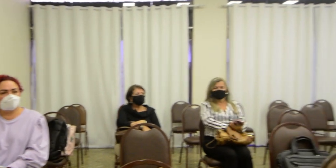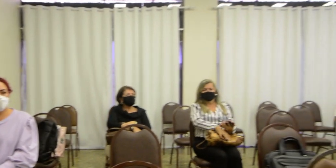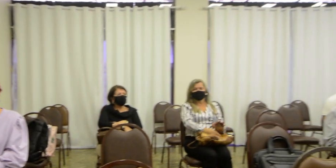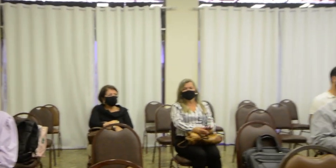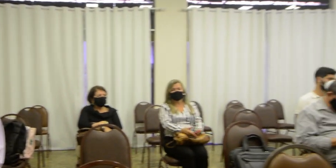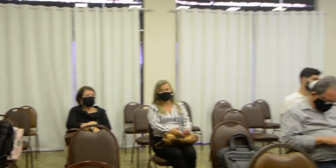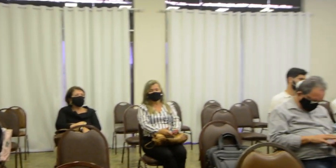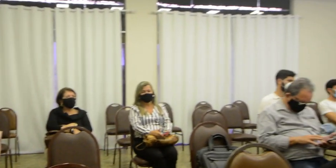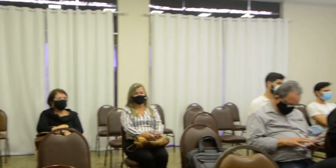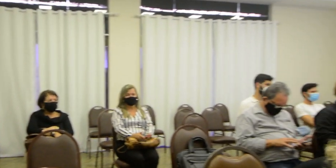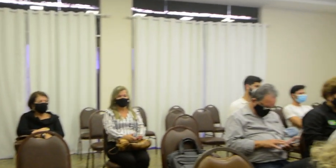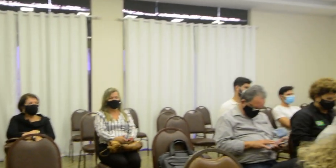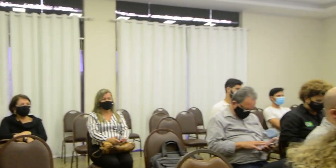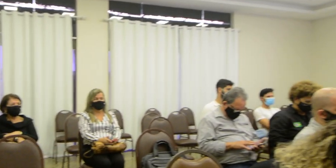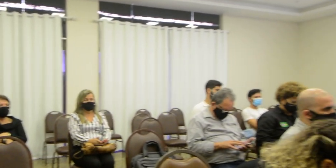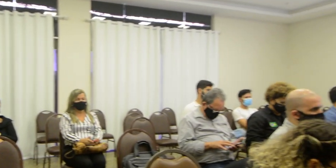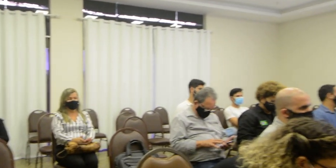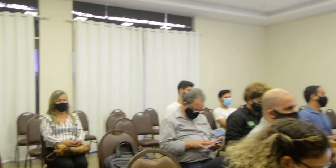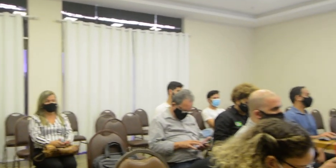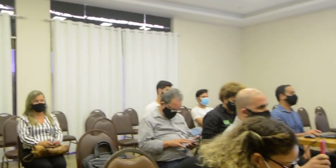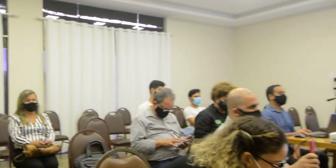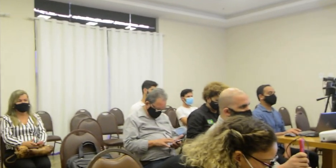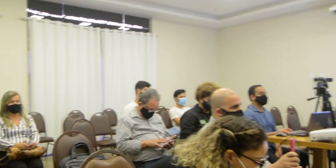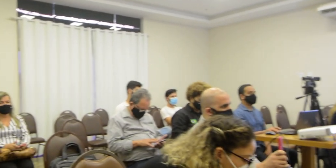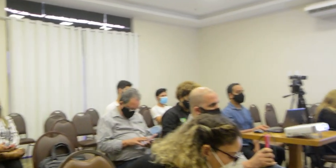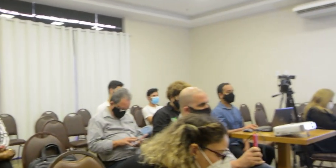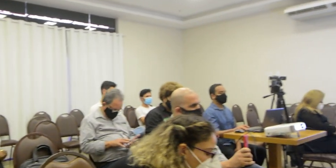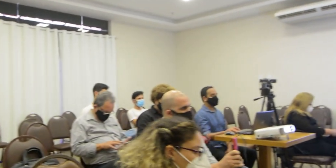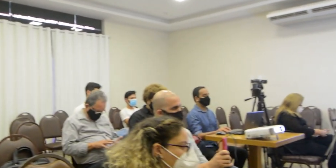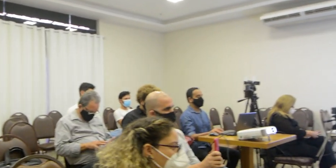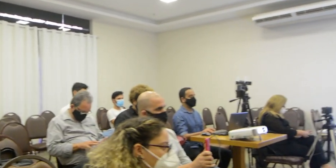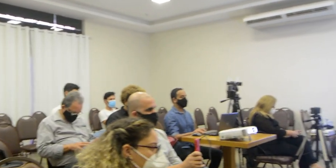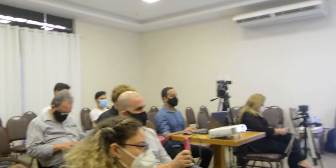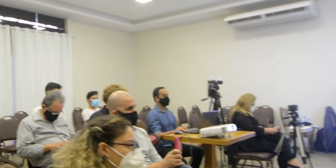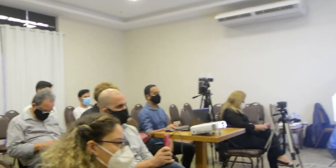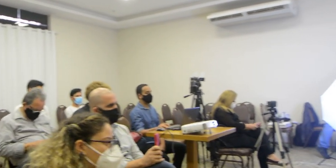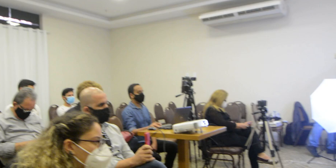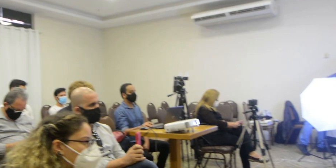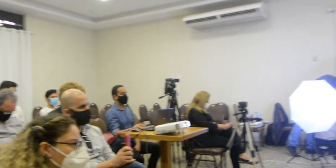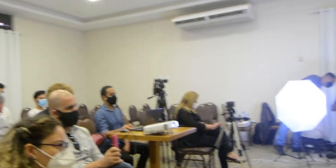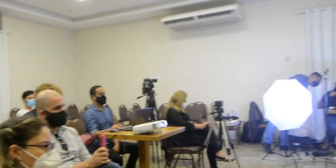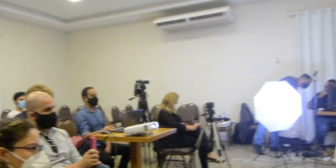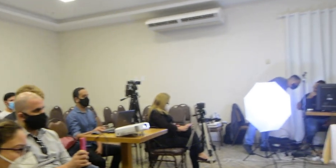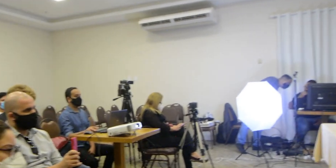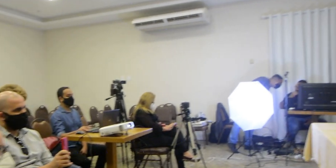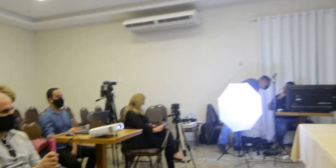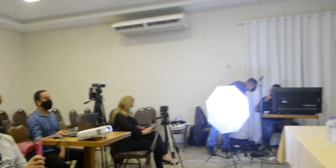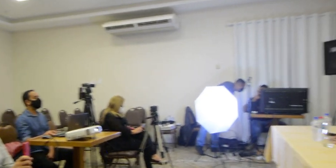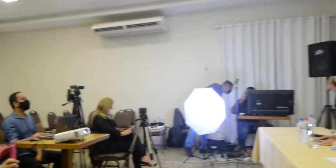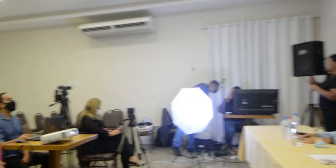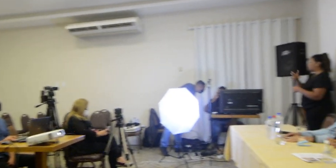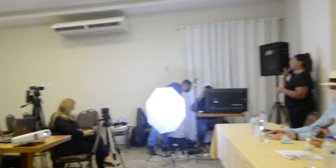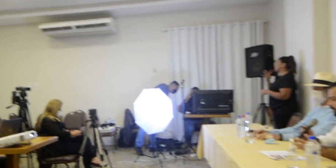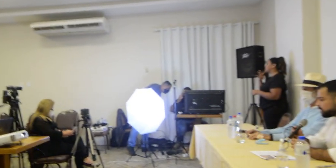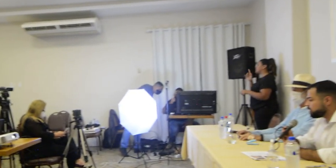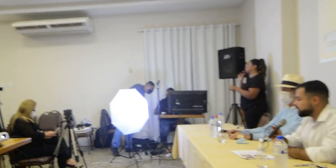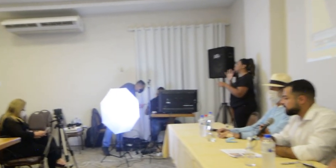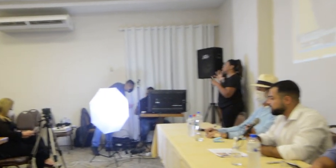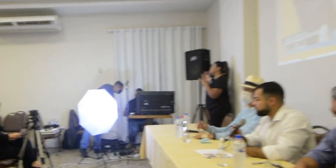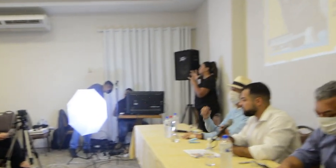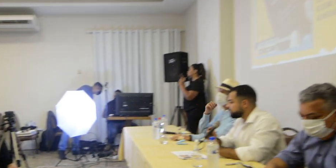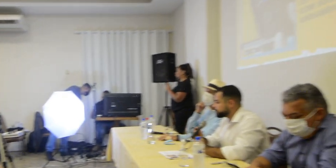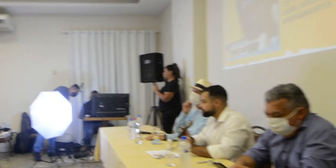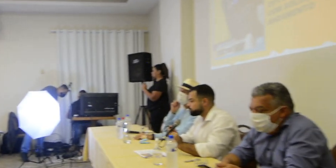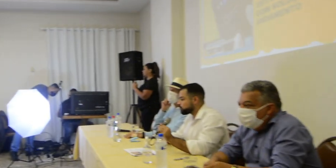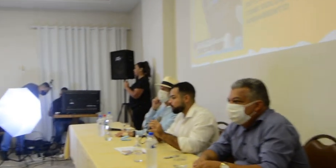acontecem no cotidiano de um bairro. A gente criou um aplicativo para que a gente tivesse conhecimento, né,